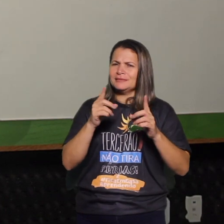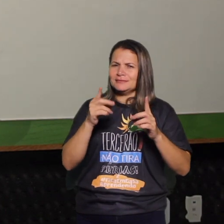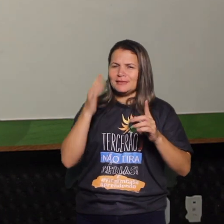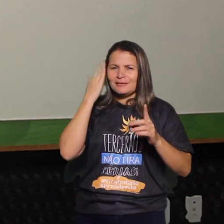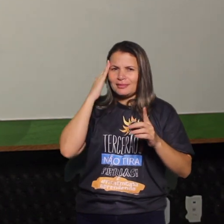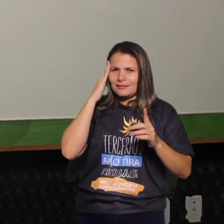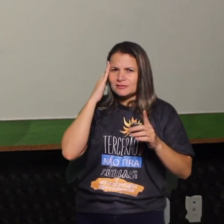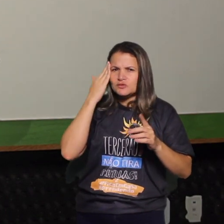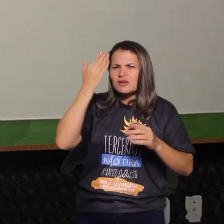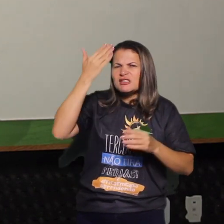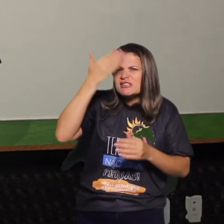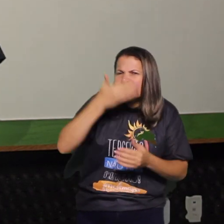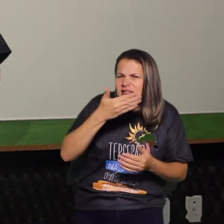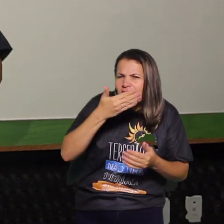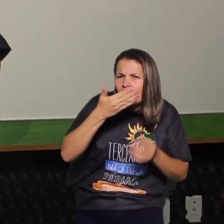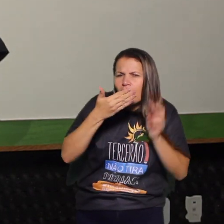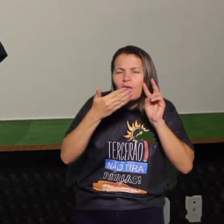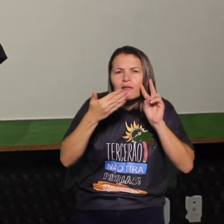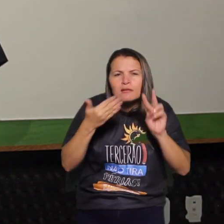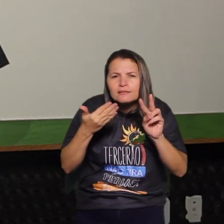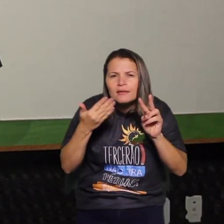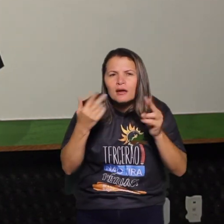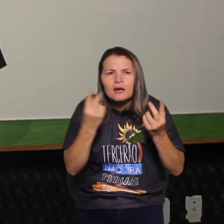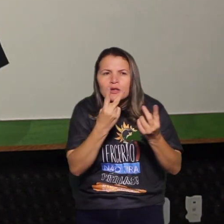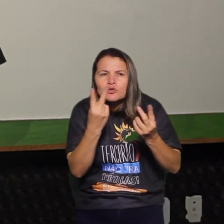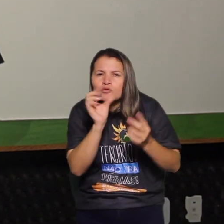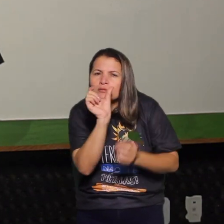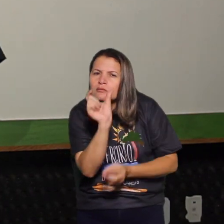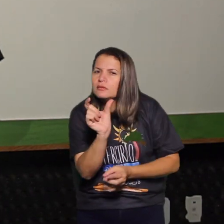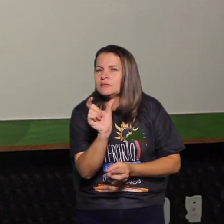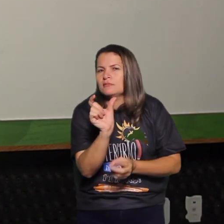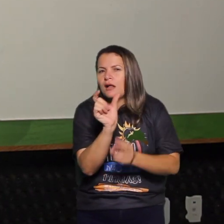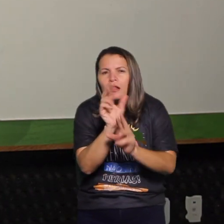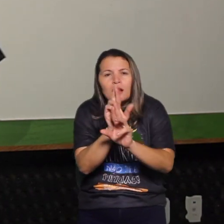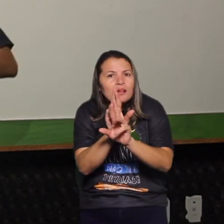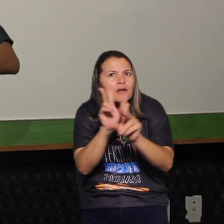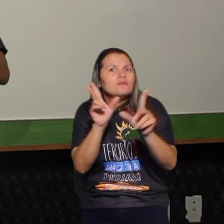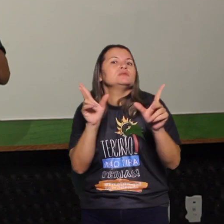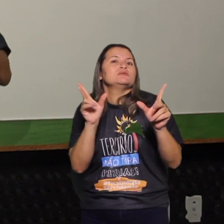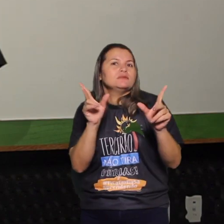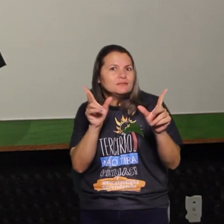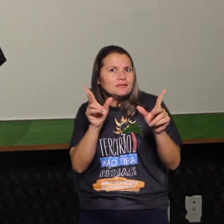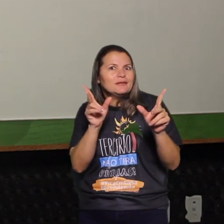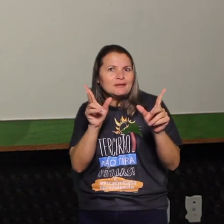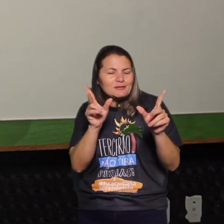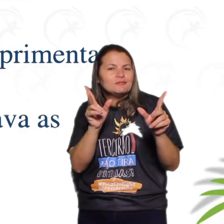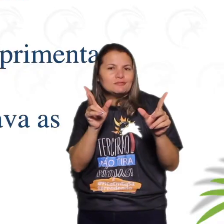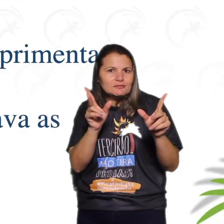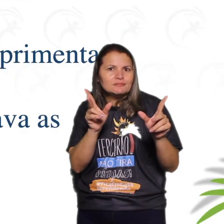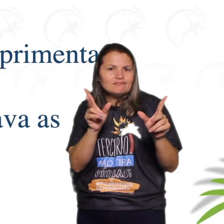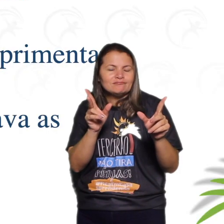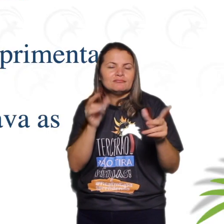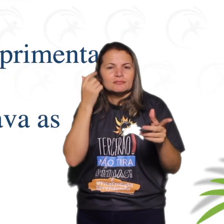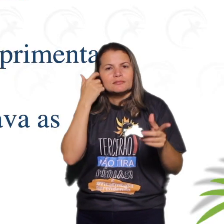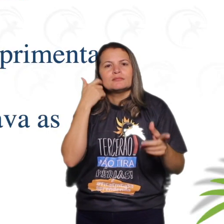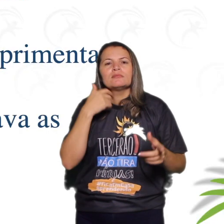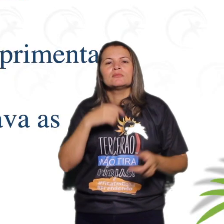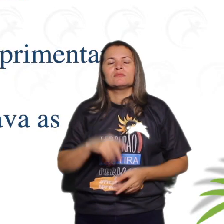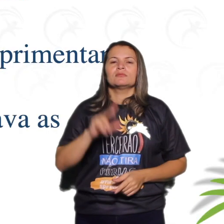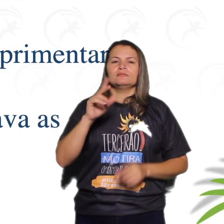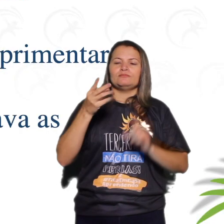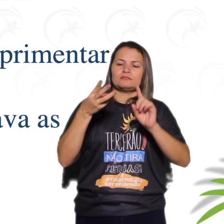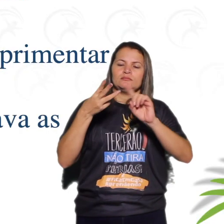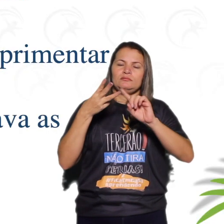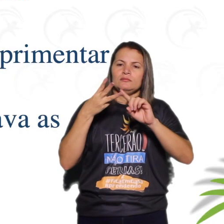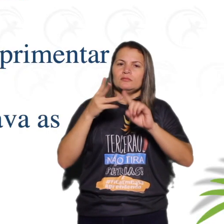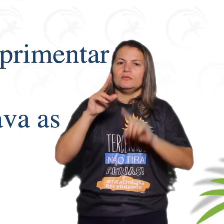aí a ideia é mostrar que eu estou amando, eu estou cego de amor, eu estou amando muito e isso é bom. Hipérbole,